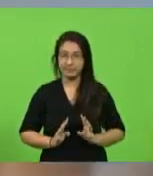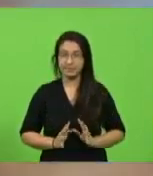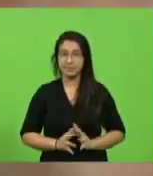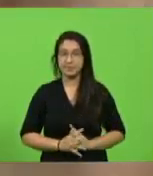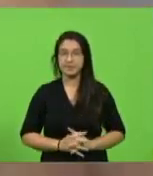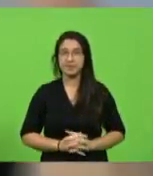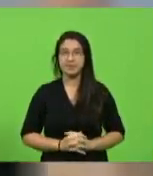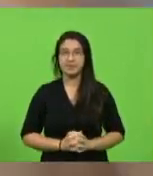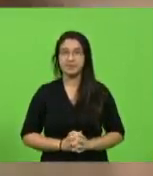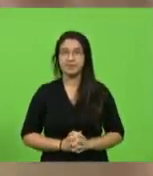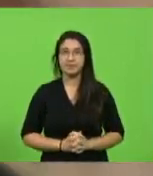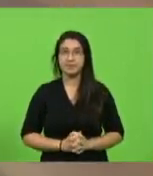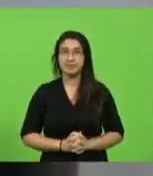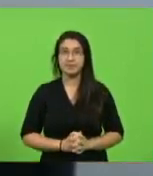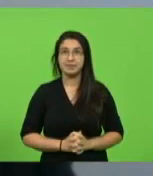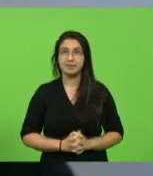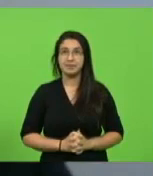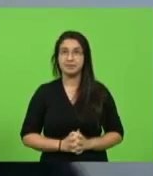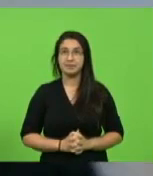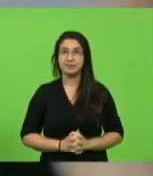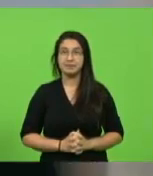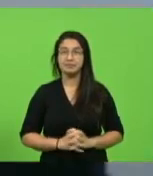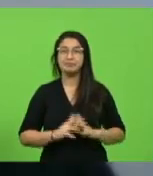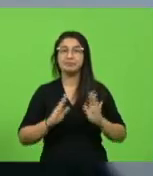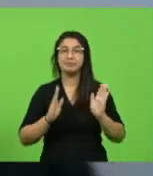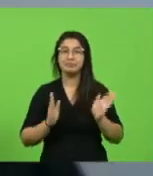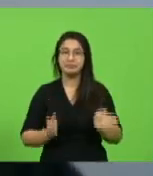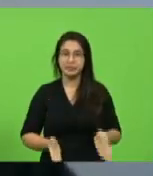que foi mais que estampada a